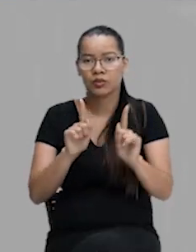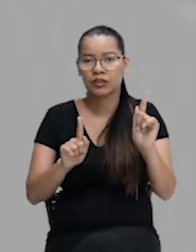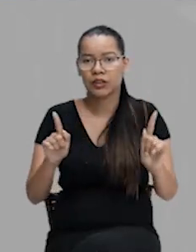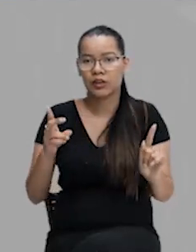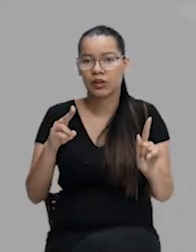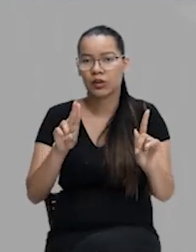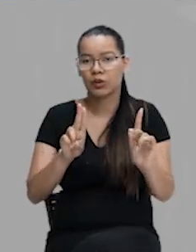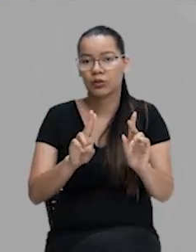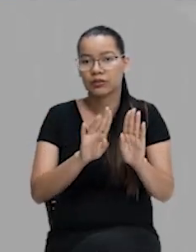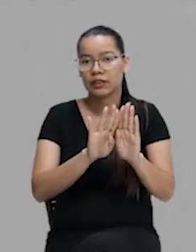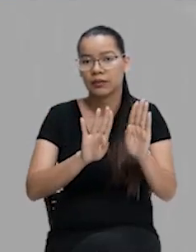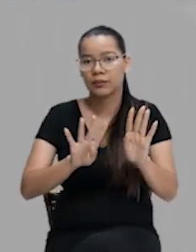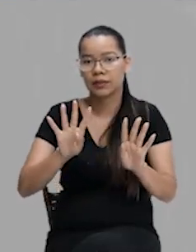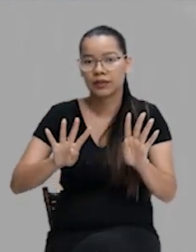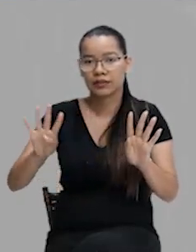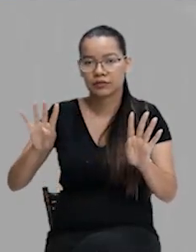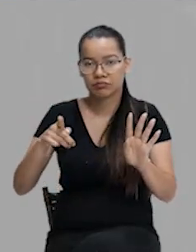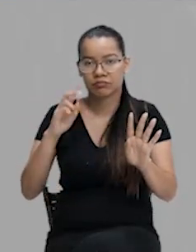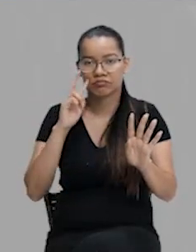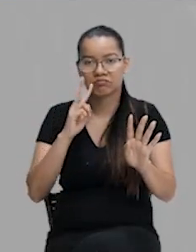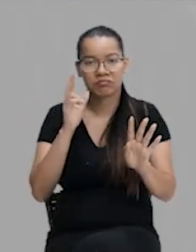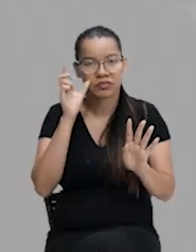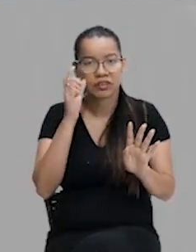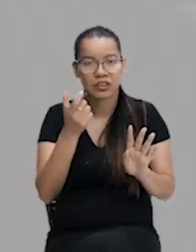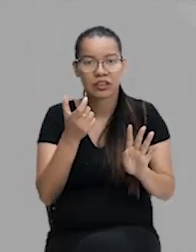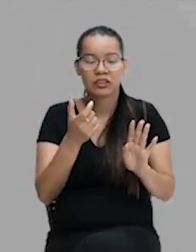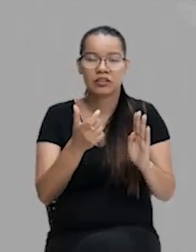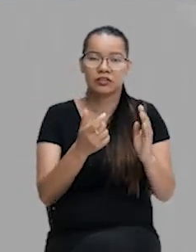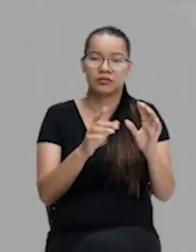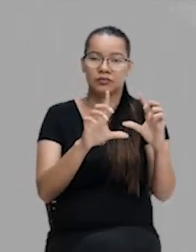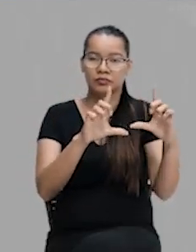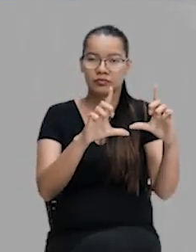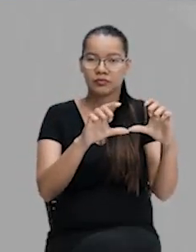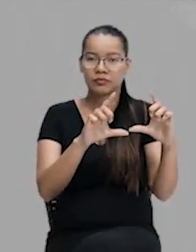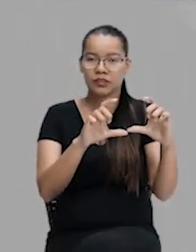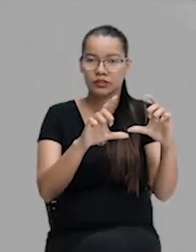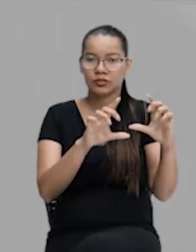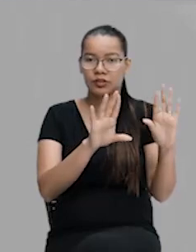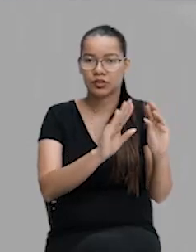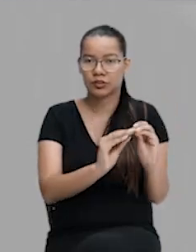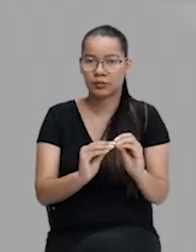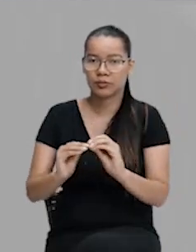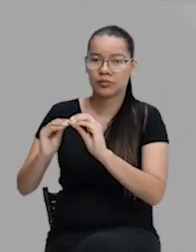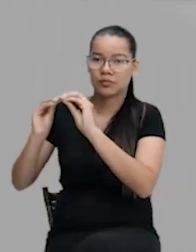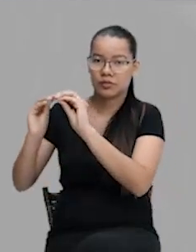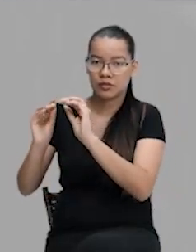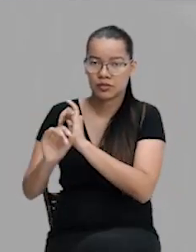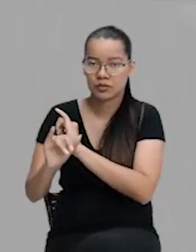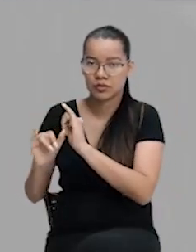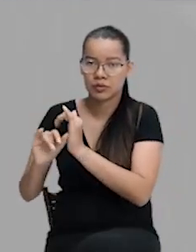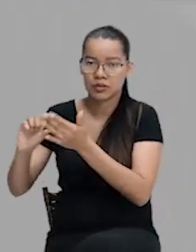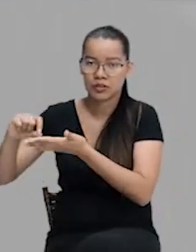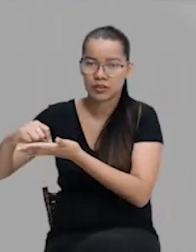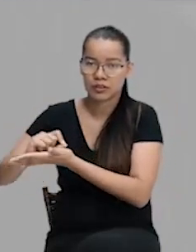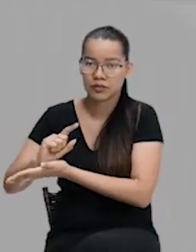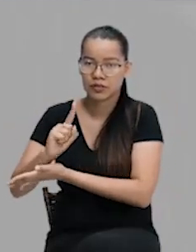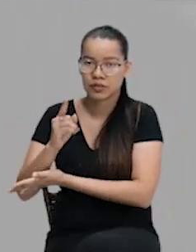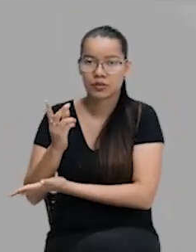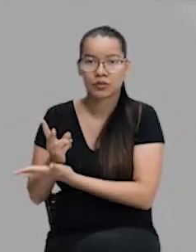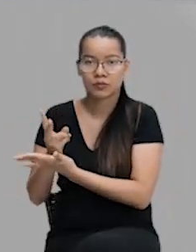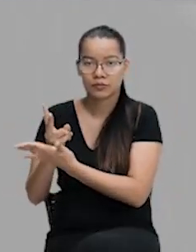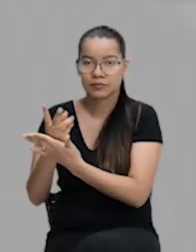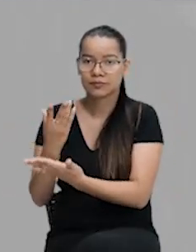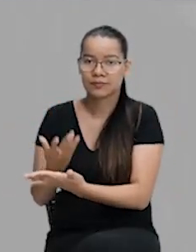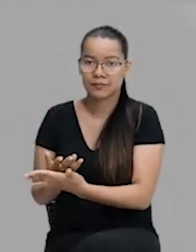aquela tabela que chamar a sua atenção, né, print a tela, passe essas informações para o seu caderno para você continuar com os